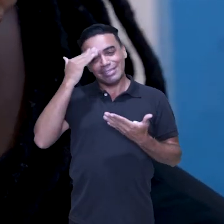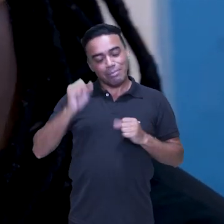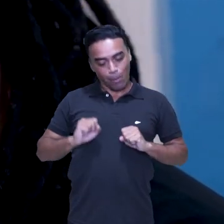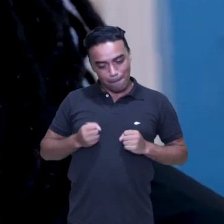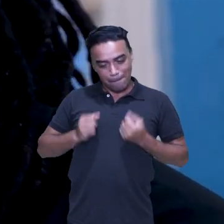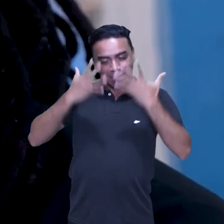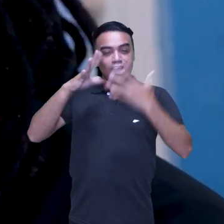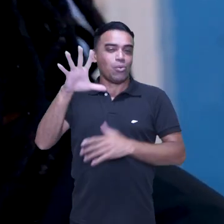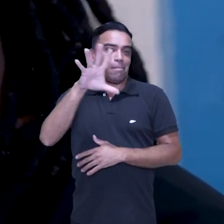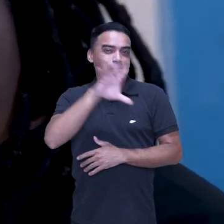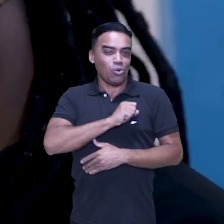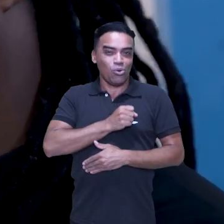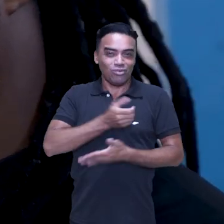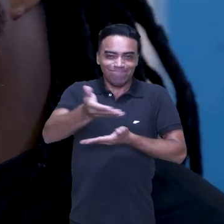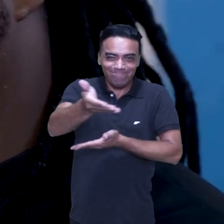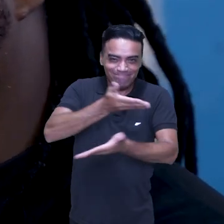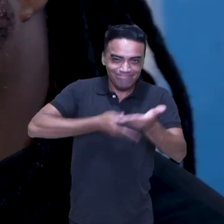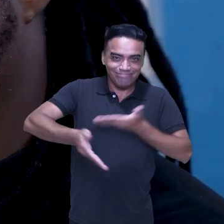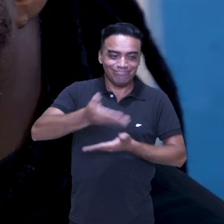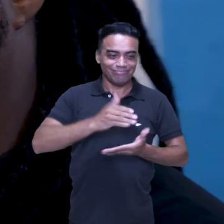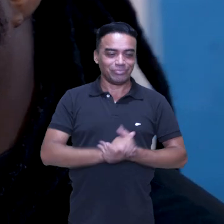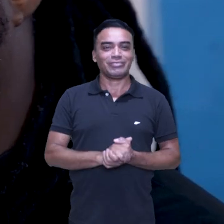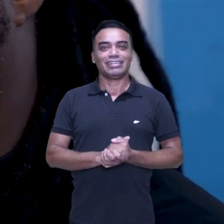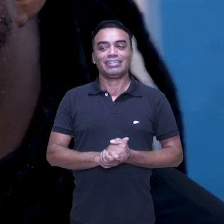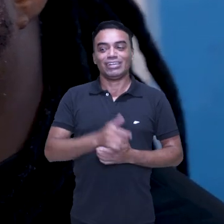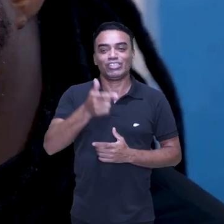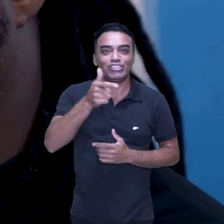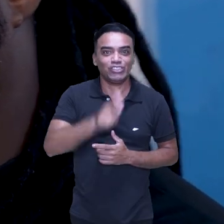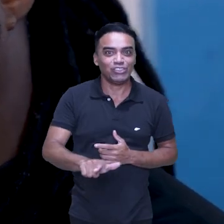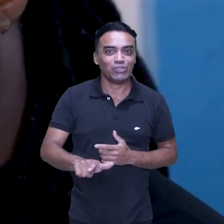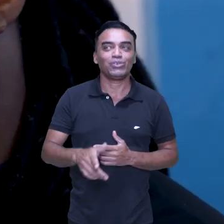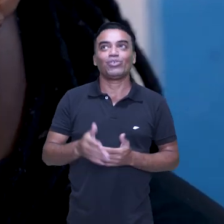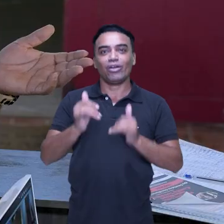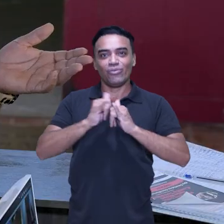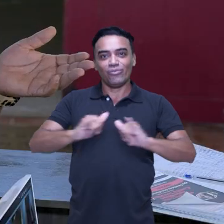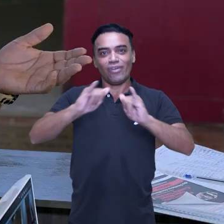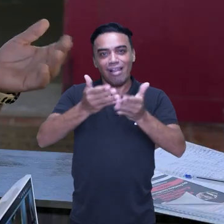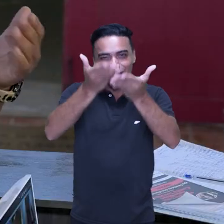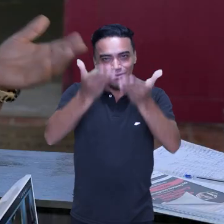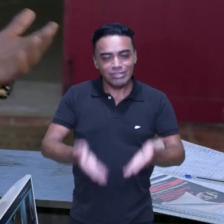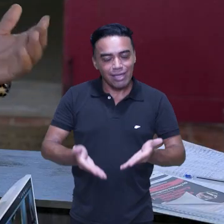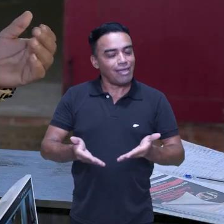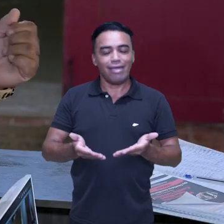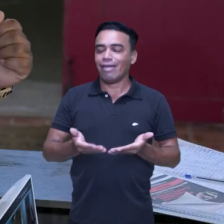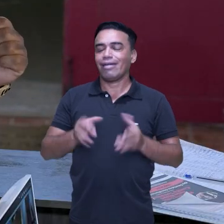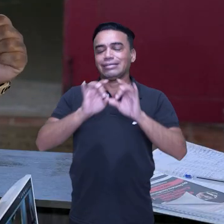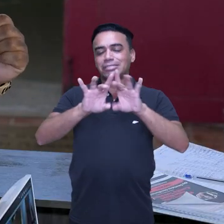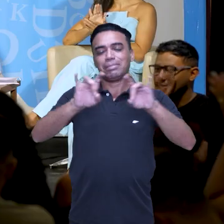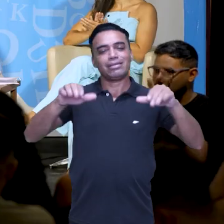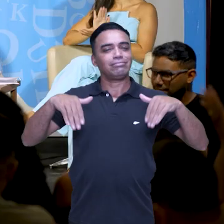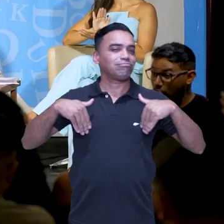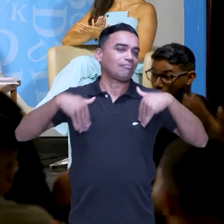que eu tenho, o amor que eu tenho, e mais uma vez é dizer que você é mais que especial para todos